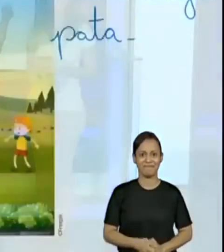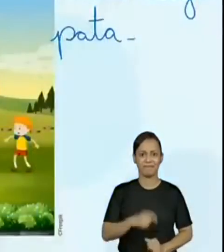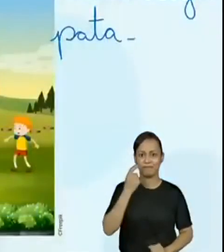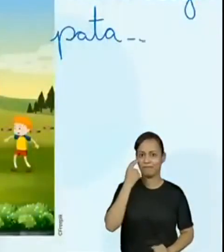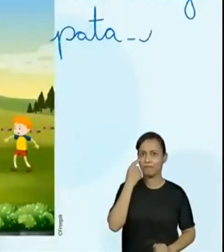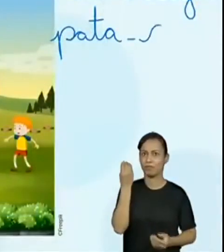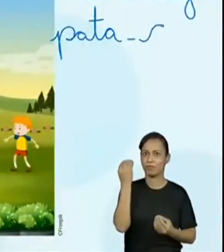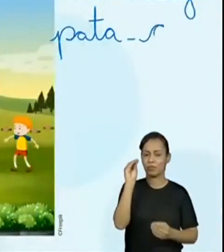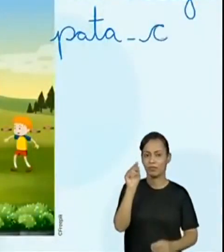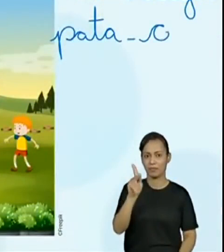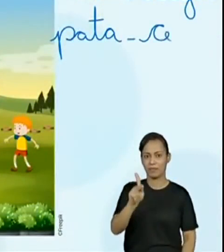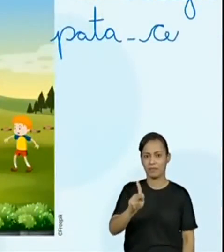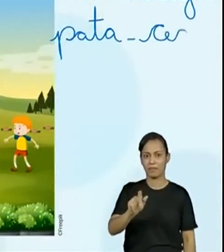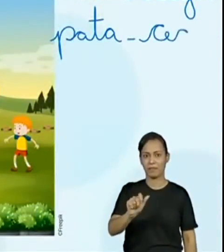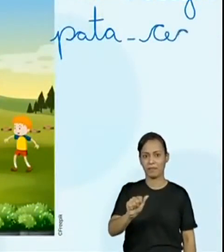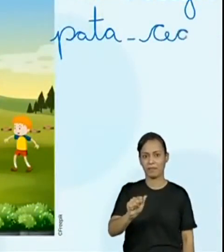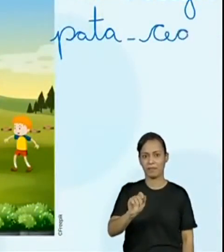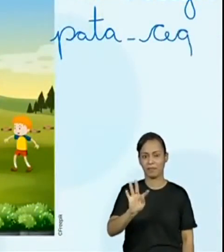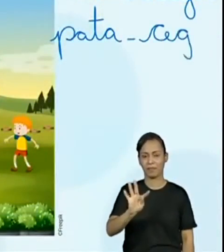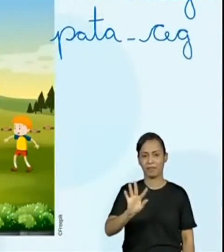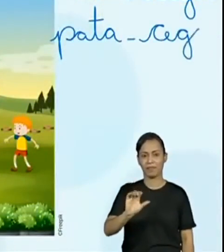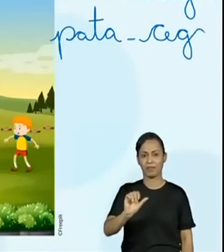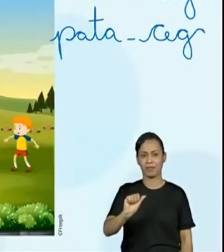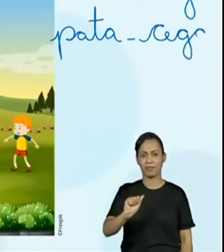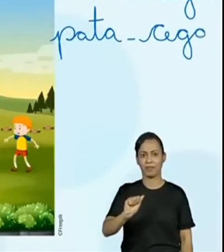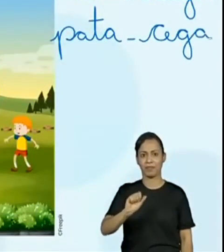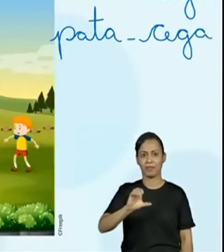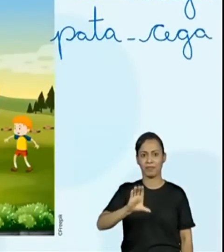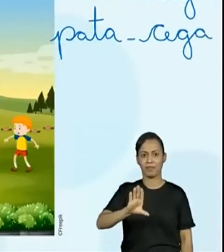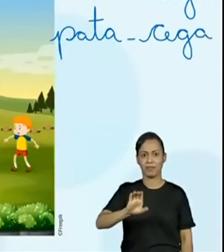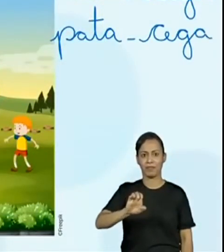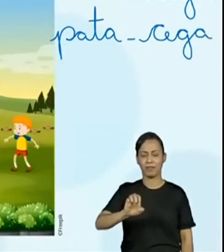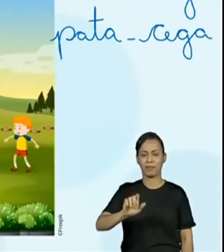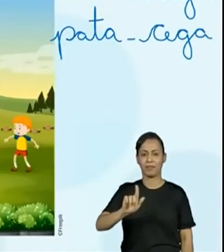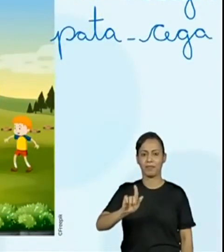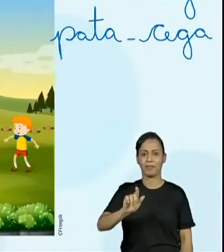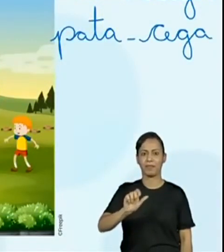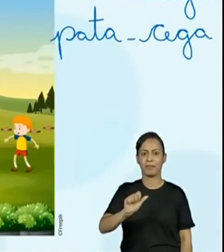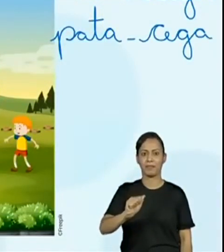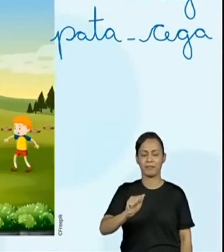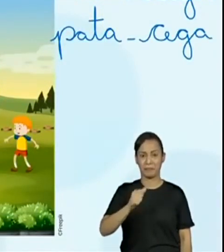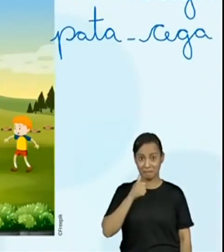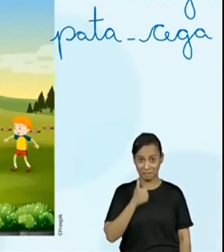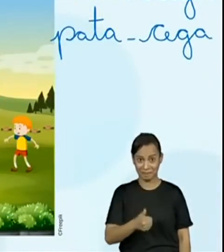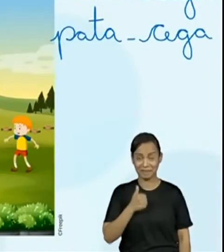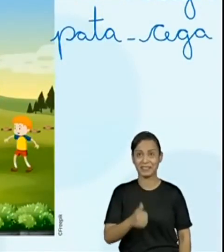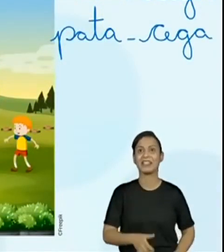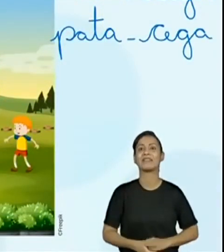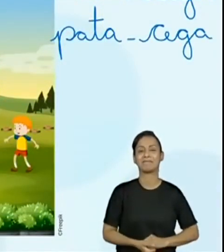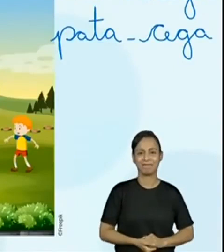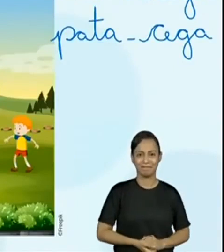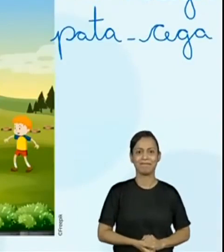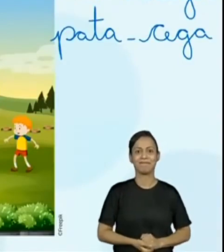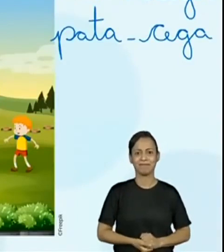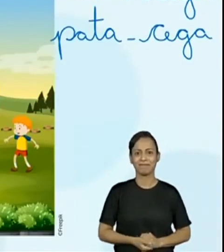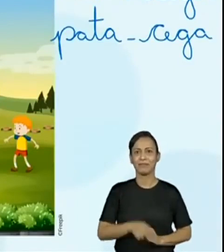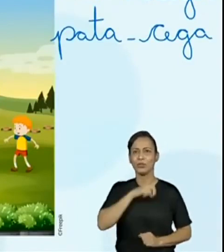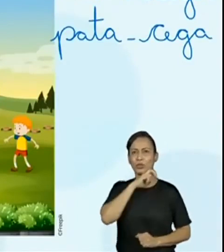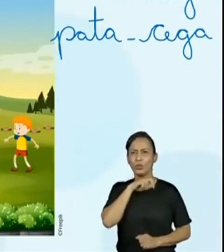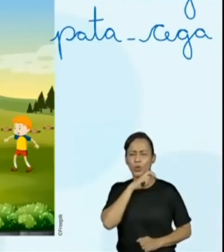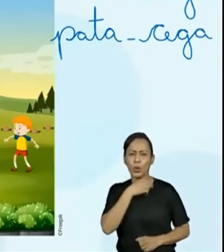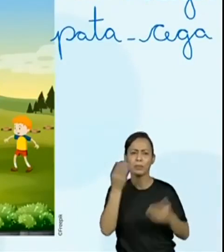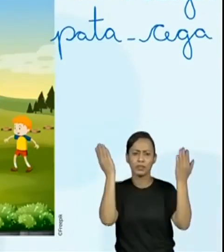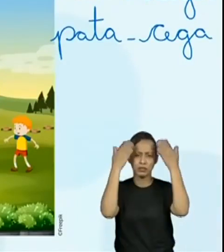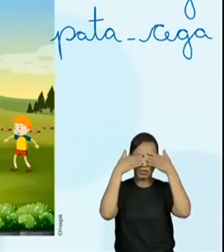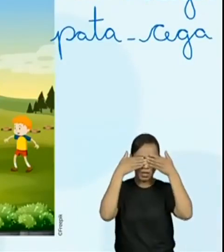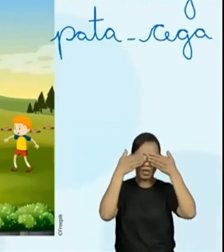pata cega. Alguém contribuiu aí, turminha? Cobra cega e cabra